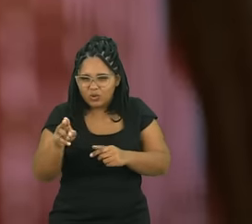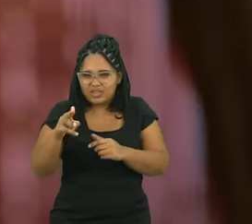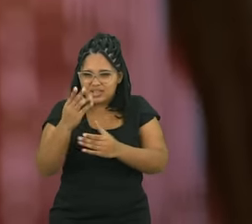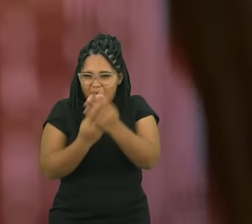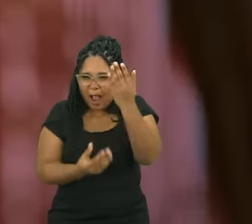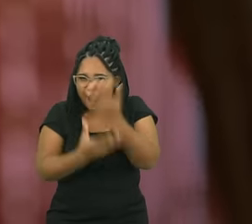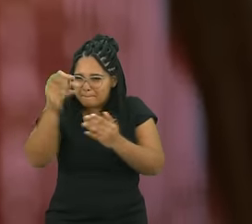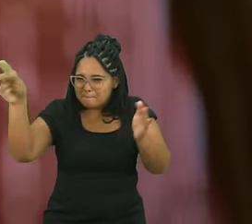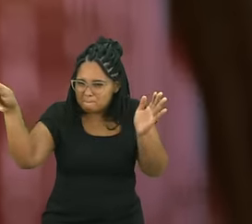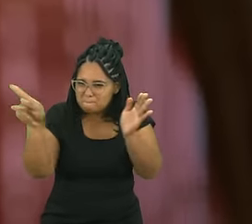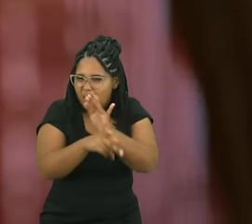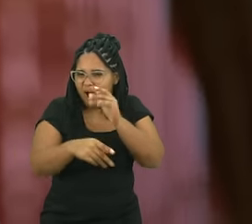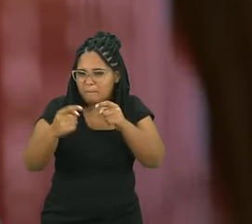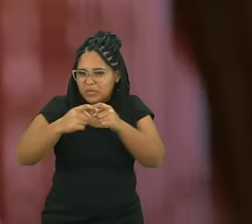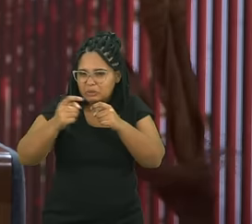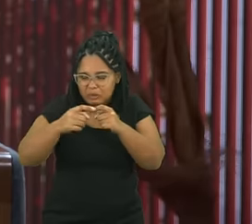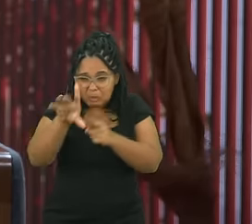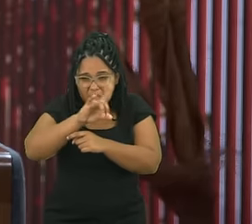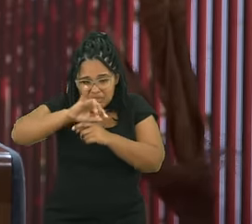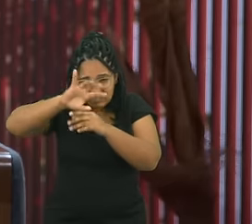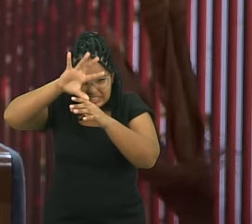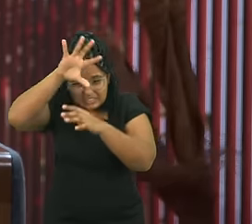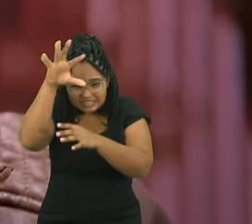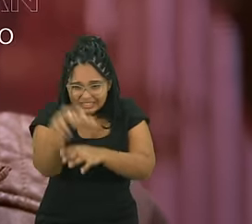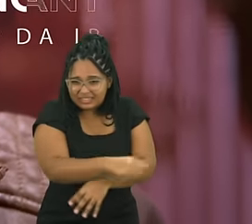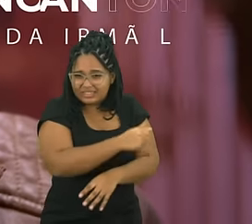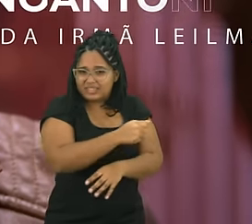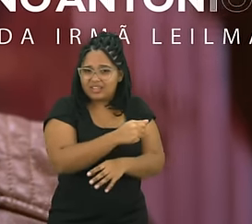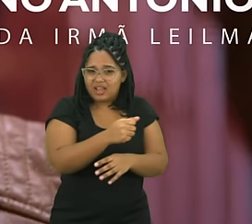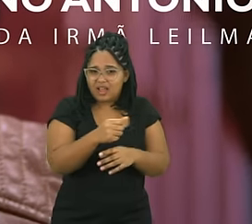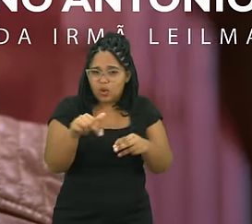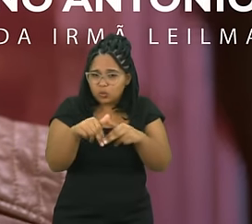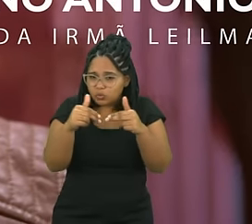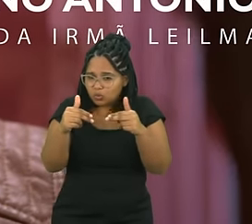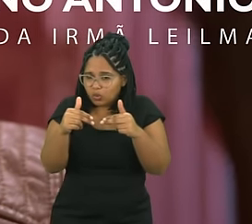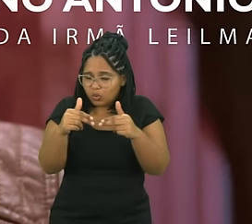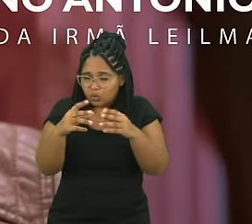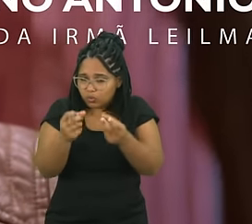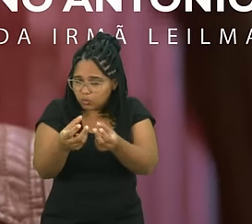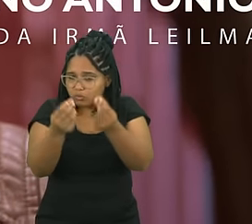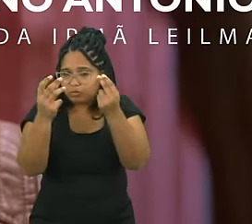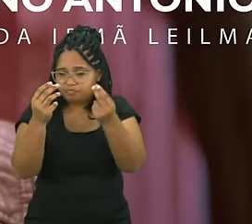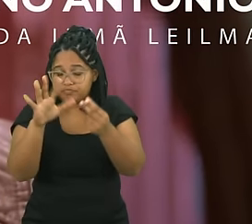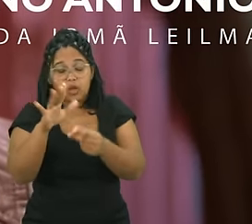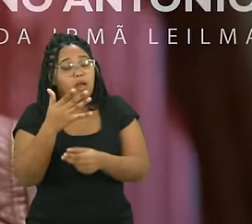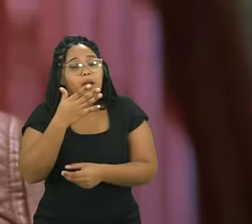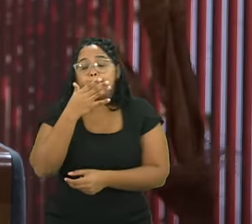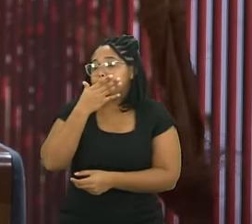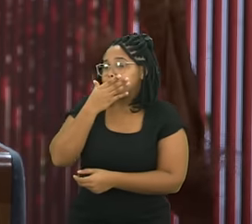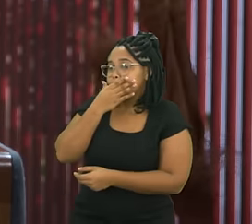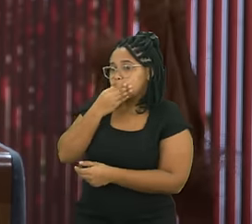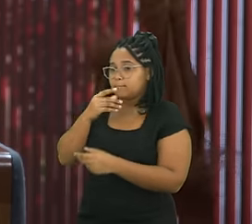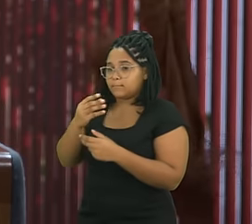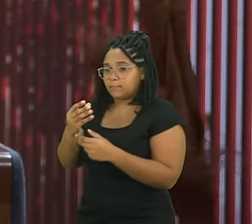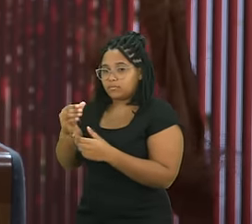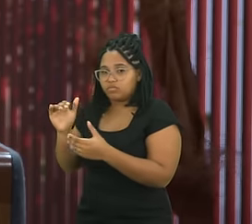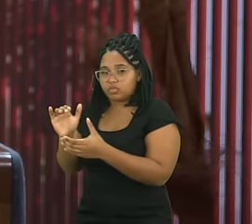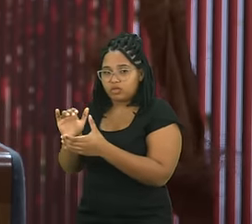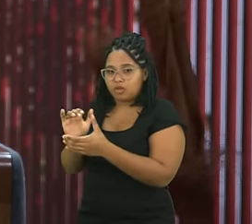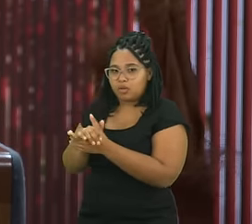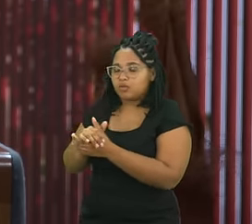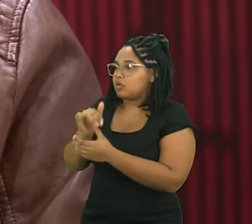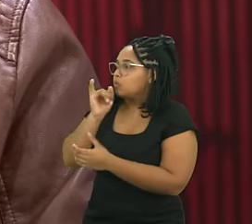venha tirar esse tumor. A minha esposa, ela me relatou a situação do nosso pastor, retorno no chão, na qual